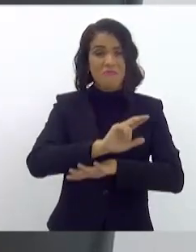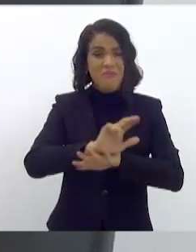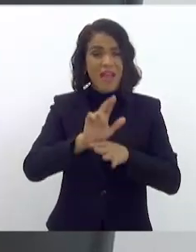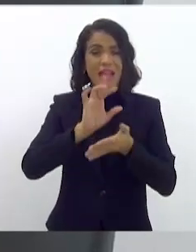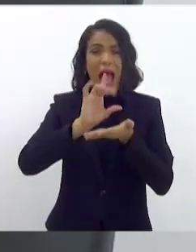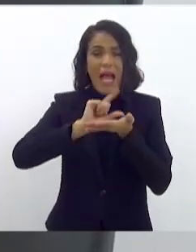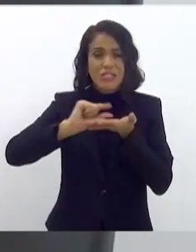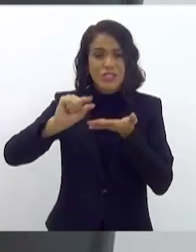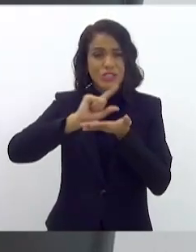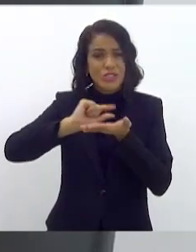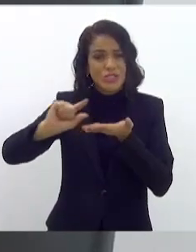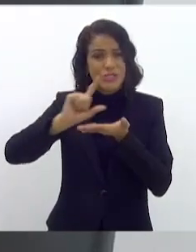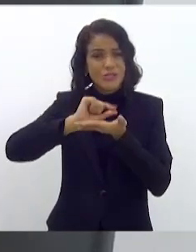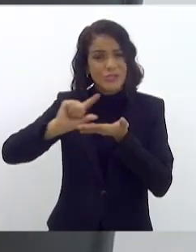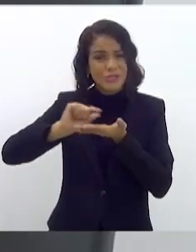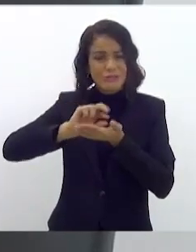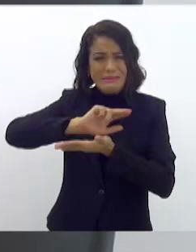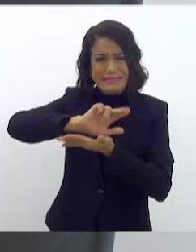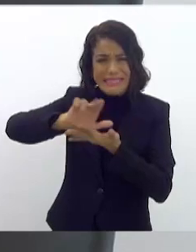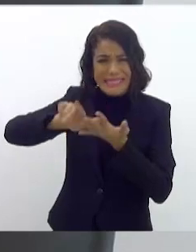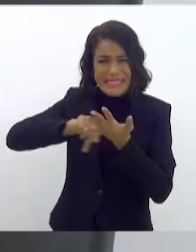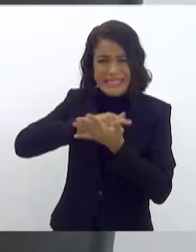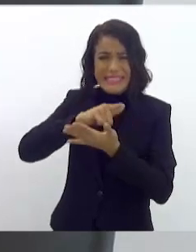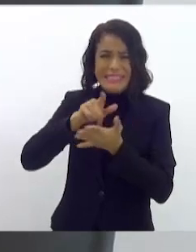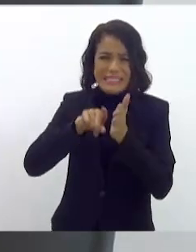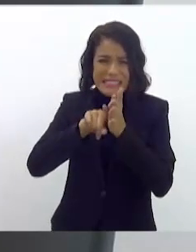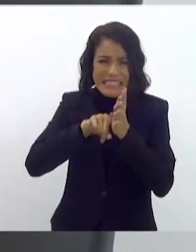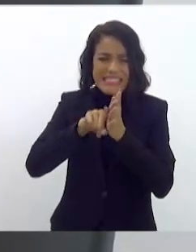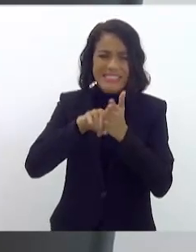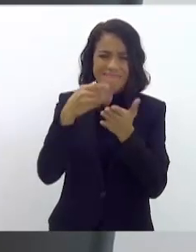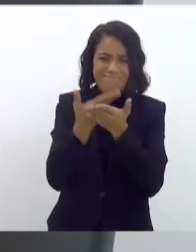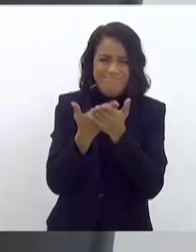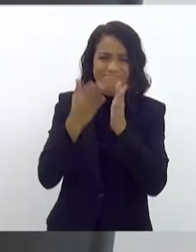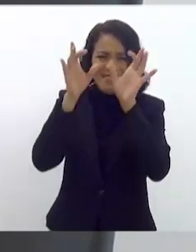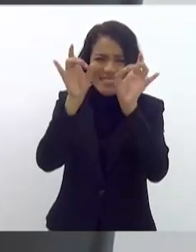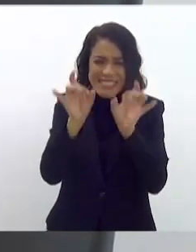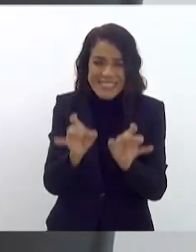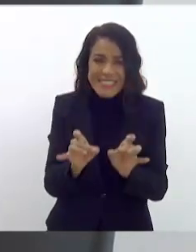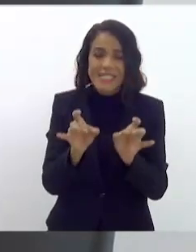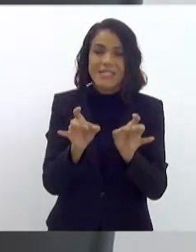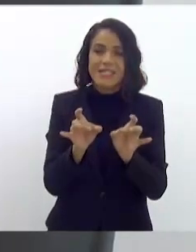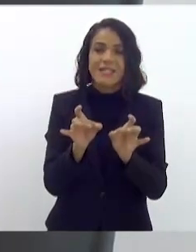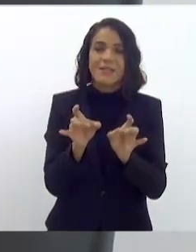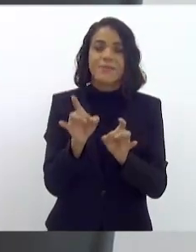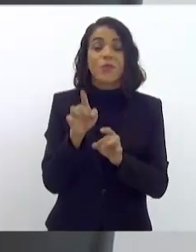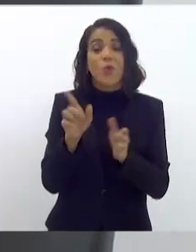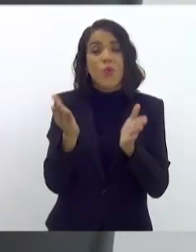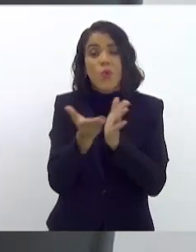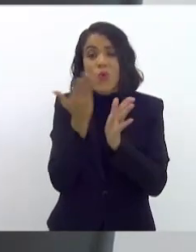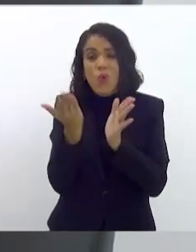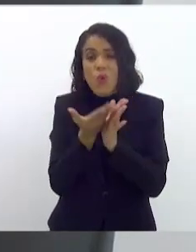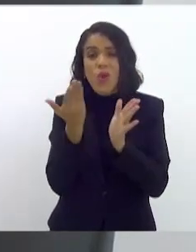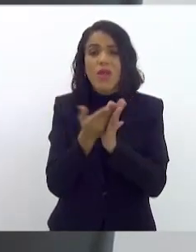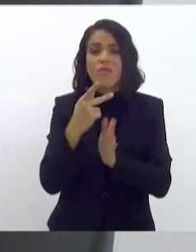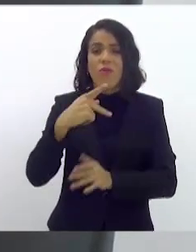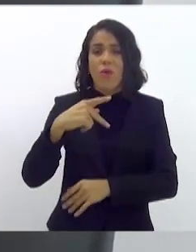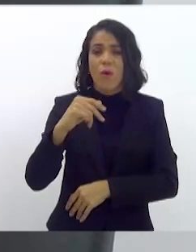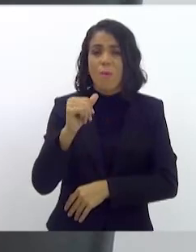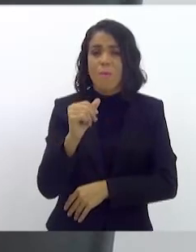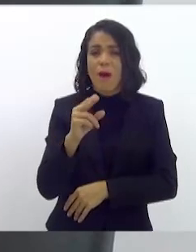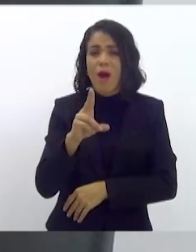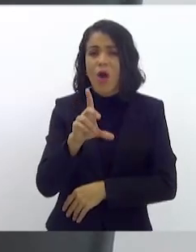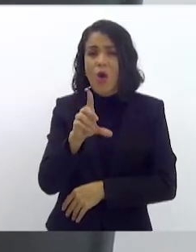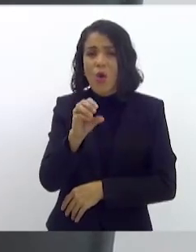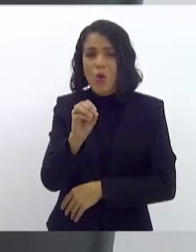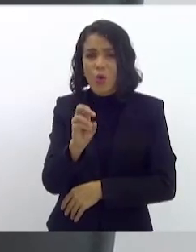diferentes especialistas muito interessantes. E o livro é do Paulo Renan